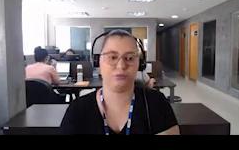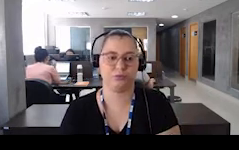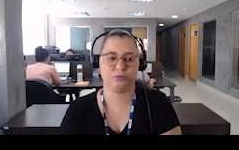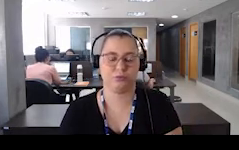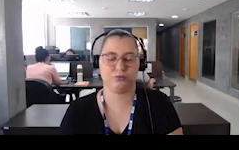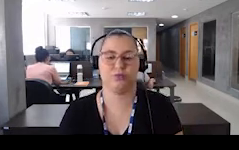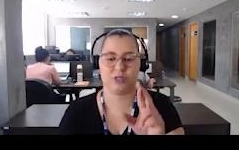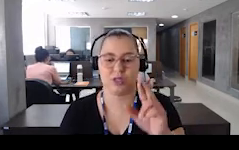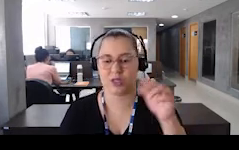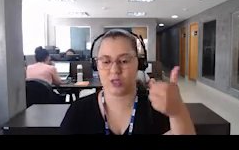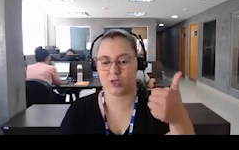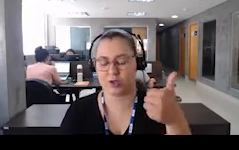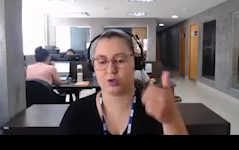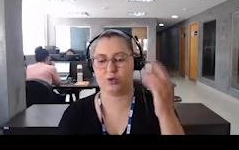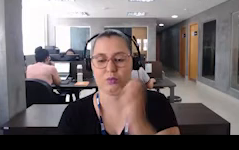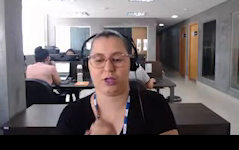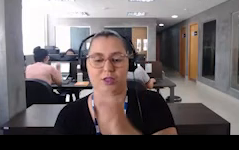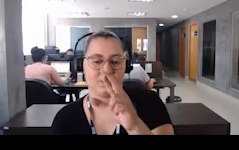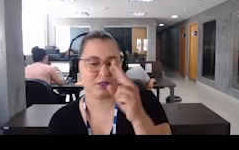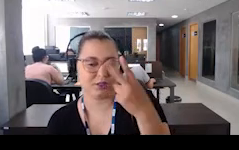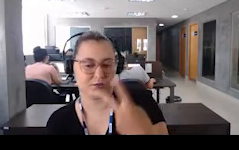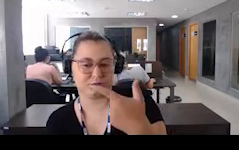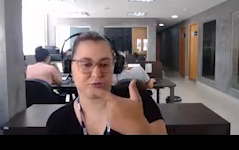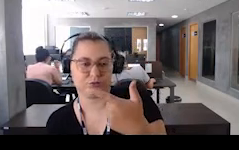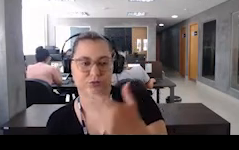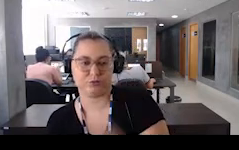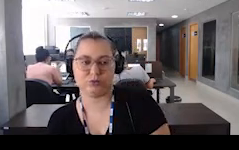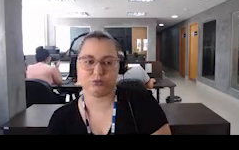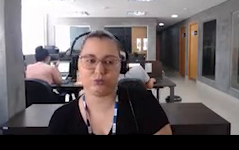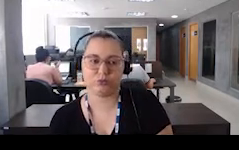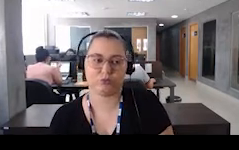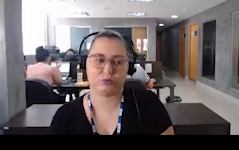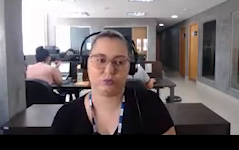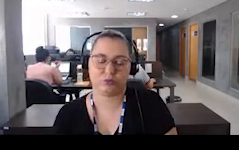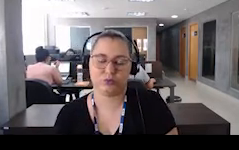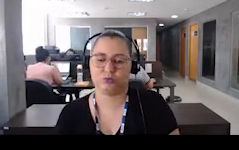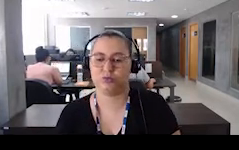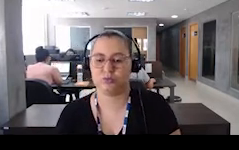0,3748, que é o R1 e o R2 que eu estou somando. Então, aqui deu quanto?